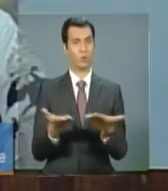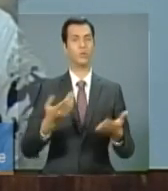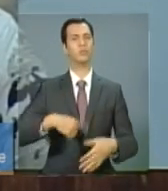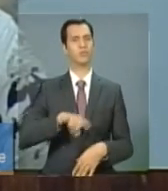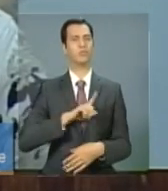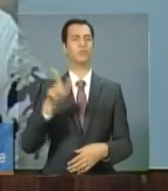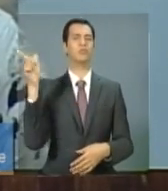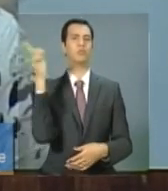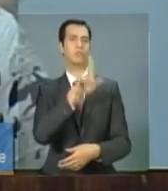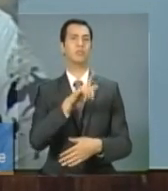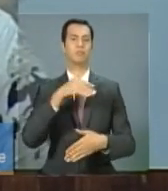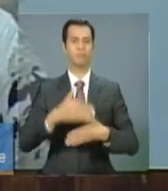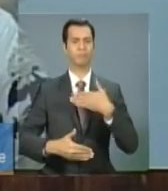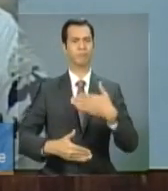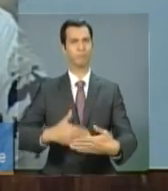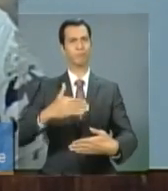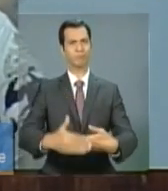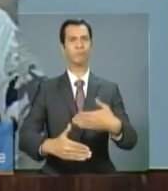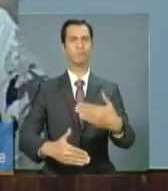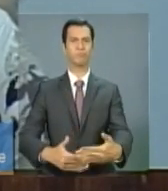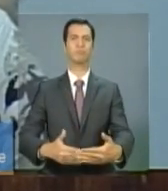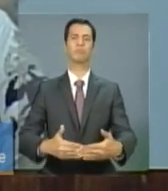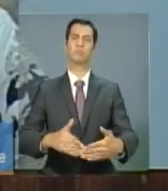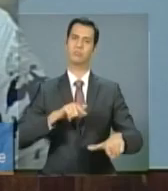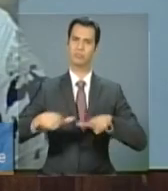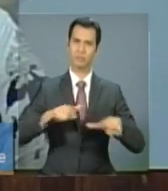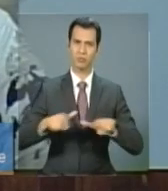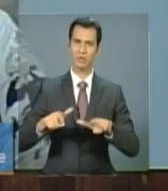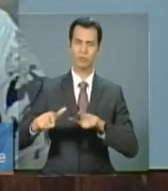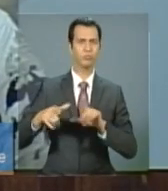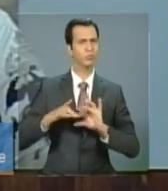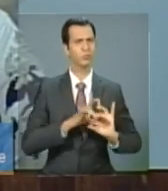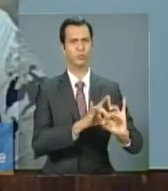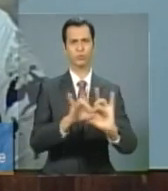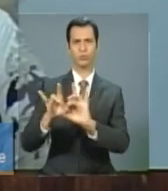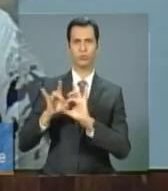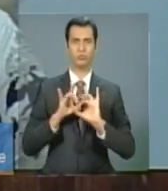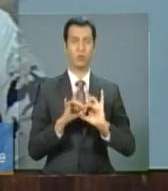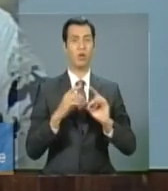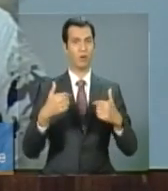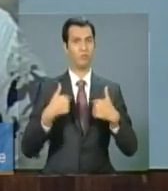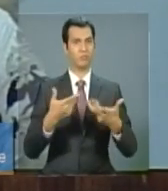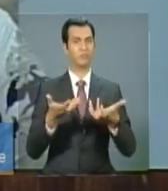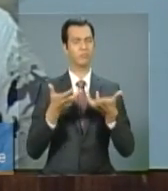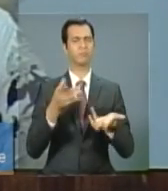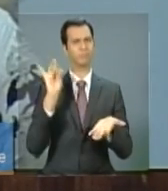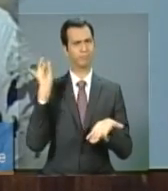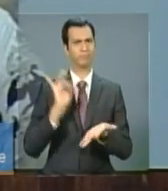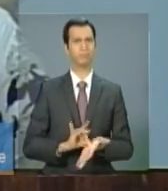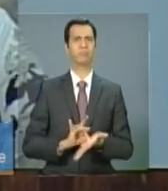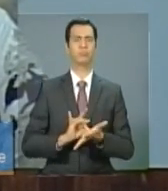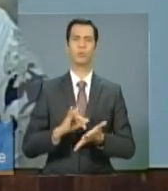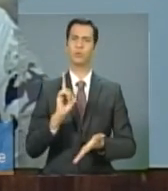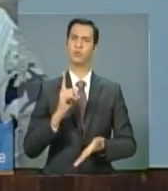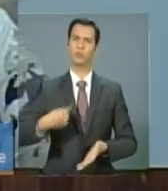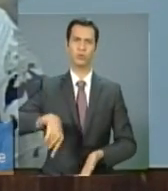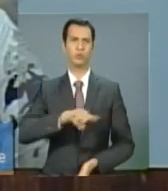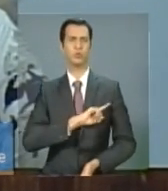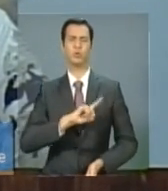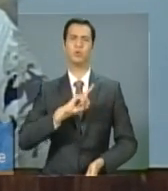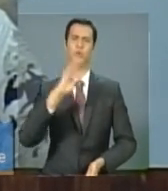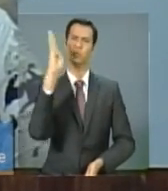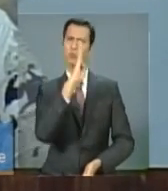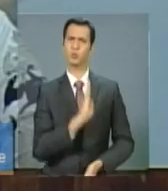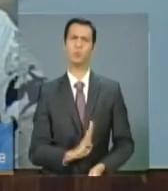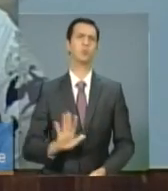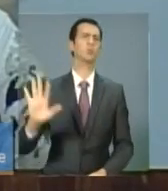construir essa ação intersetorial. Queria garantir que a gente estivesse funcionando, né, em todo o Brasil,